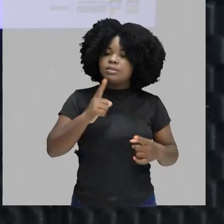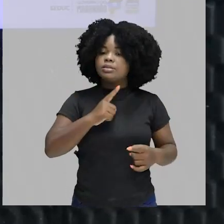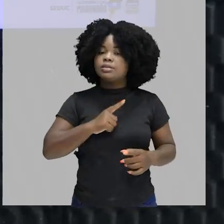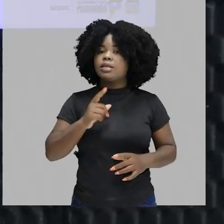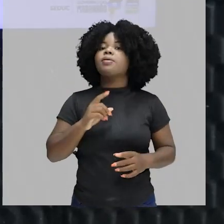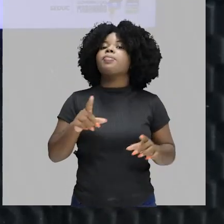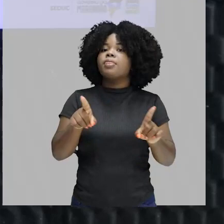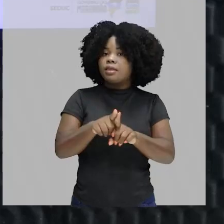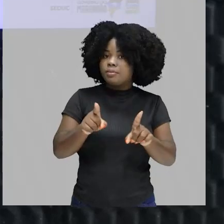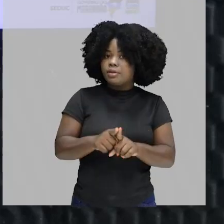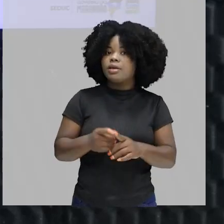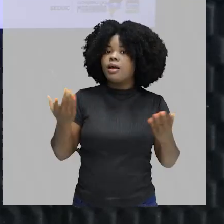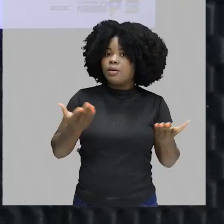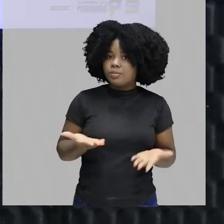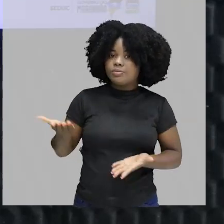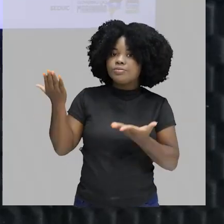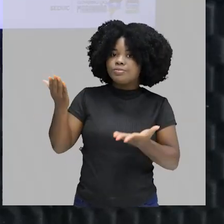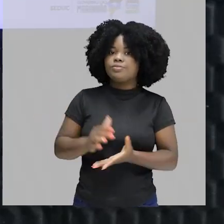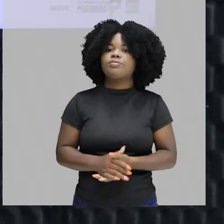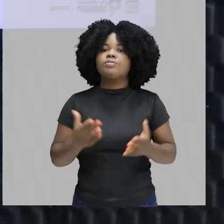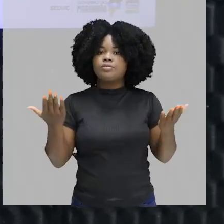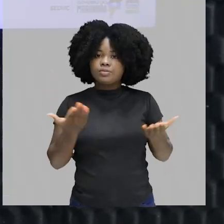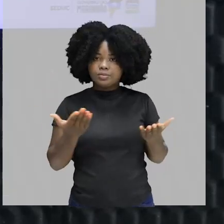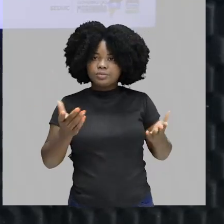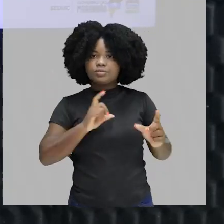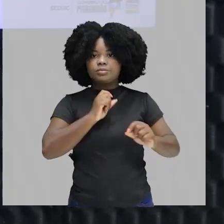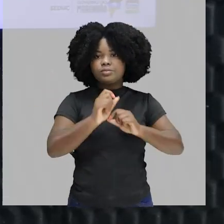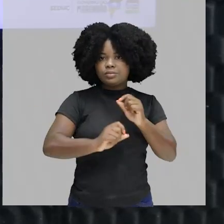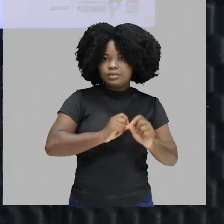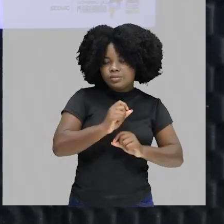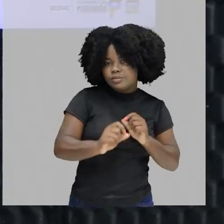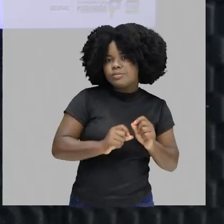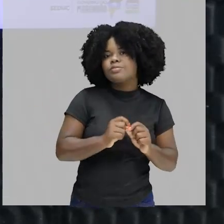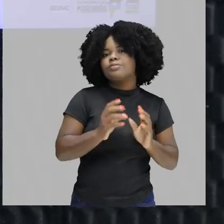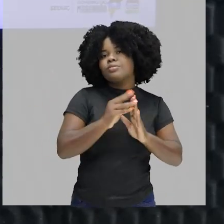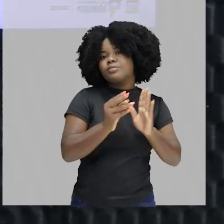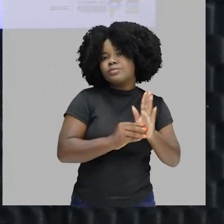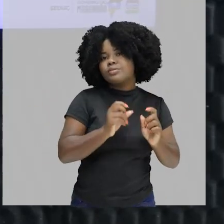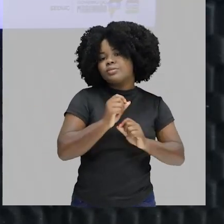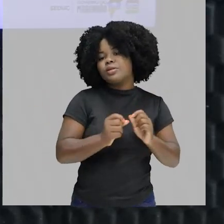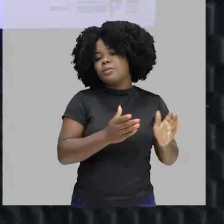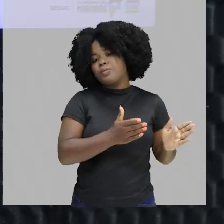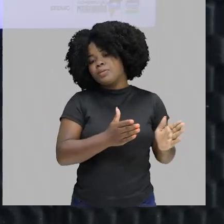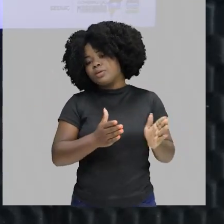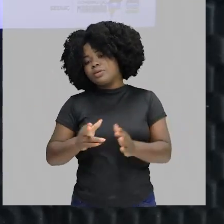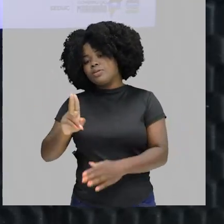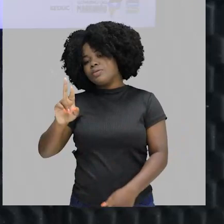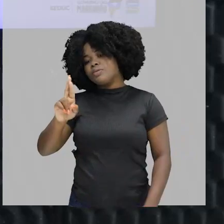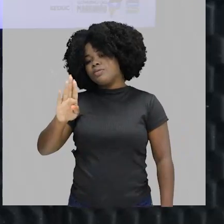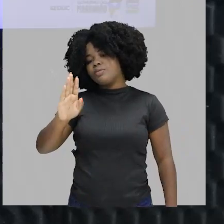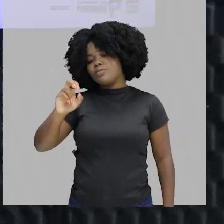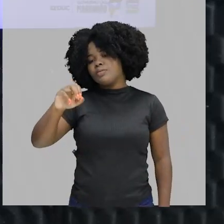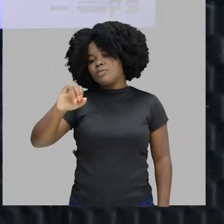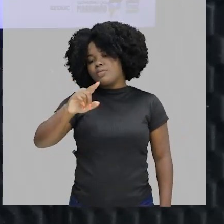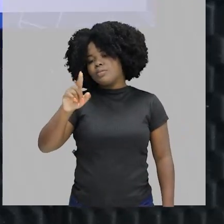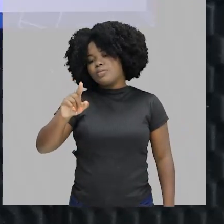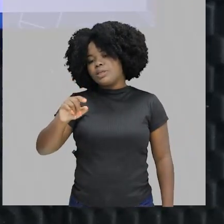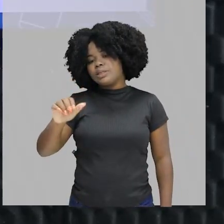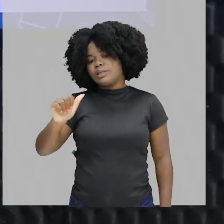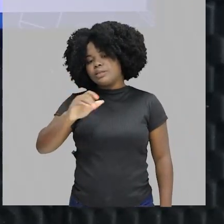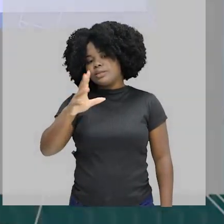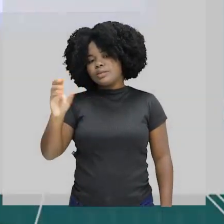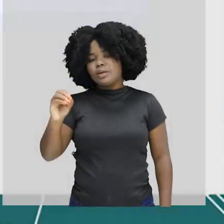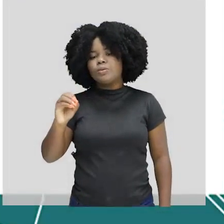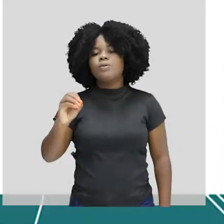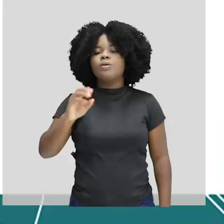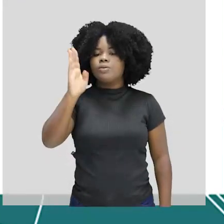temática fundamental, tá? Que é o processo de urbanização do Brasil. O que nós vamos falar especificamente sobre esse processo? Nós